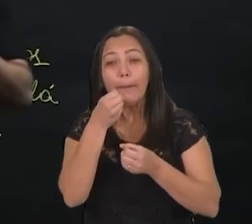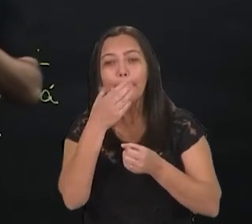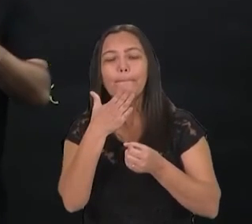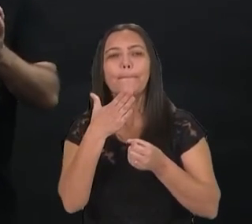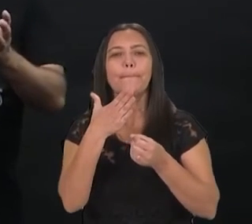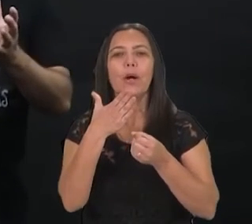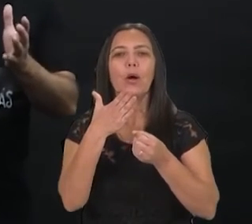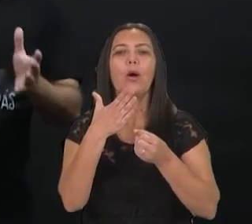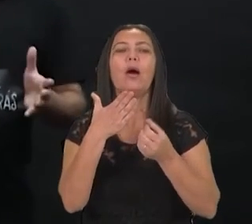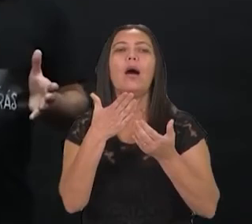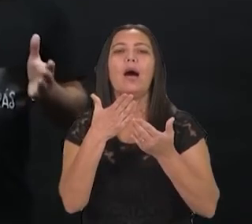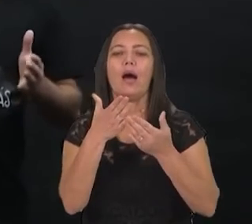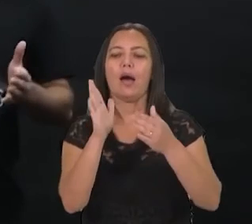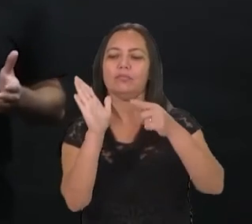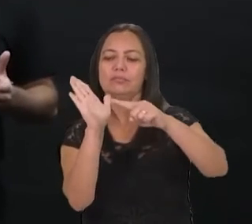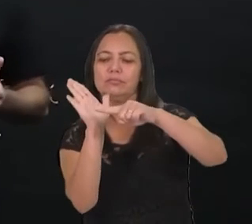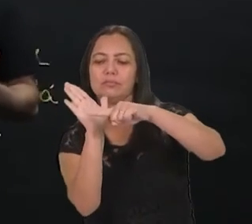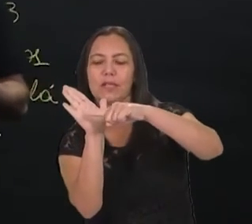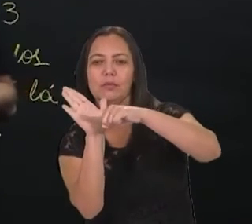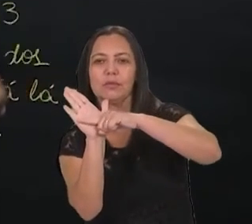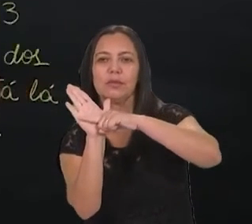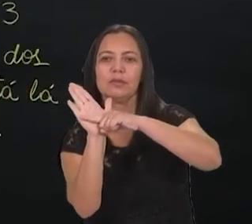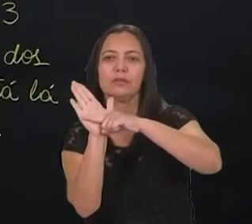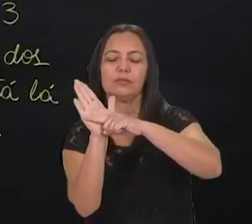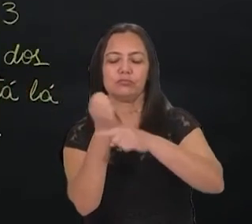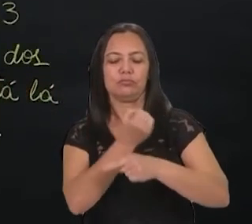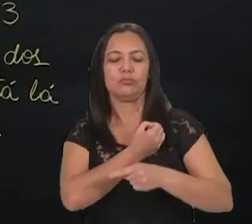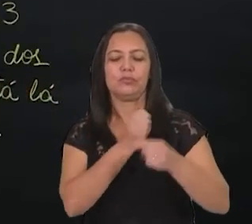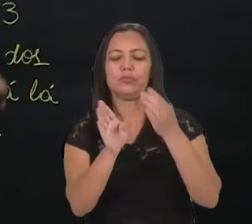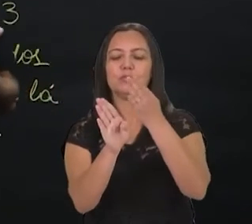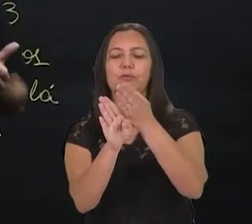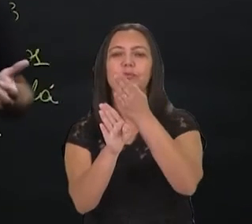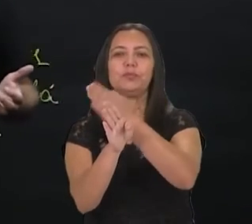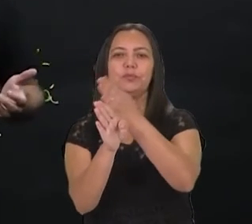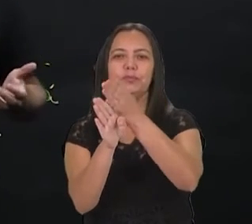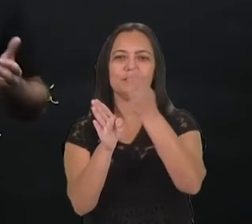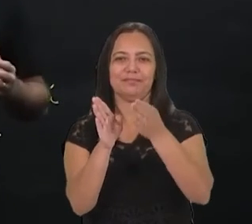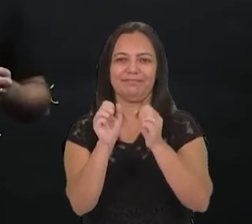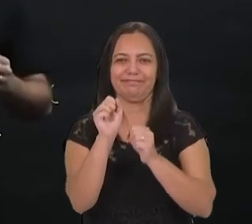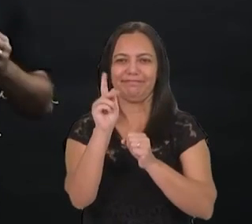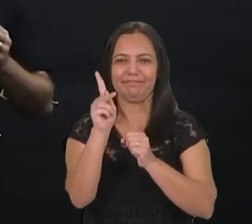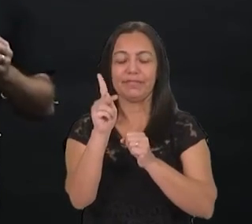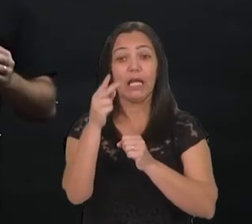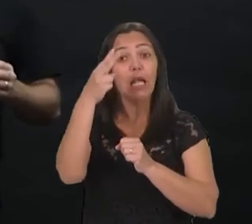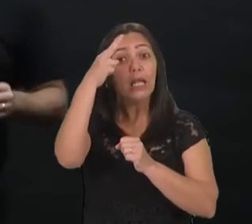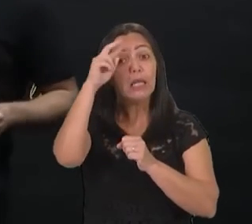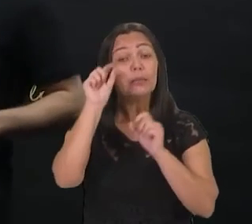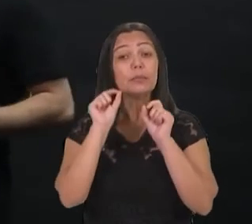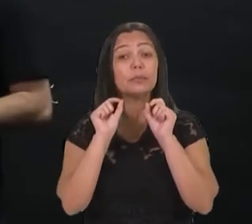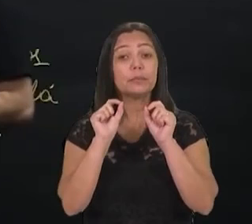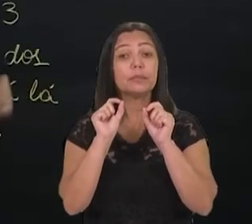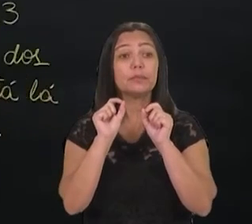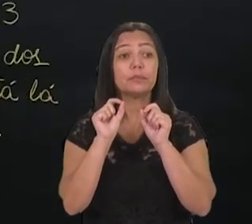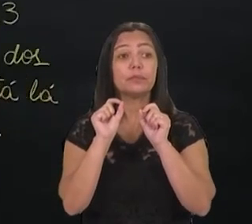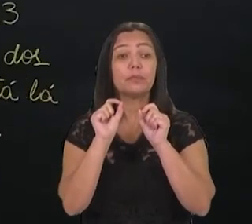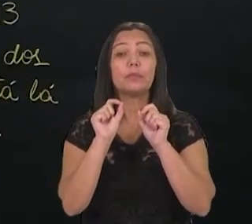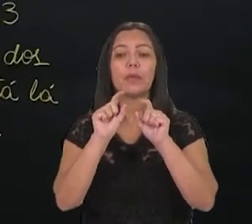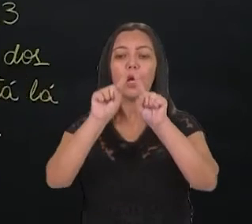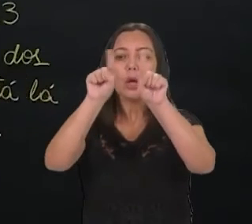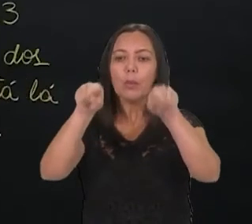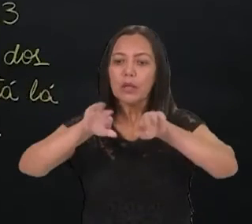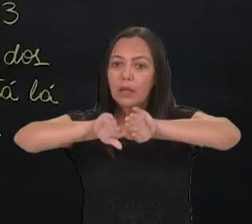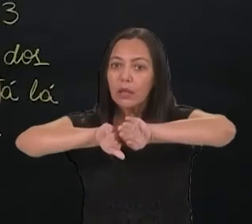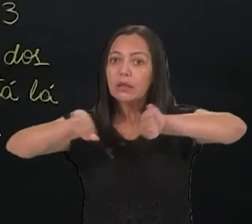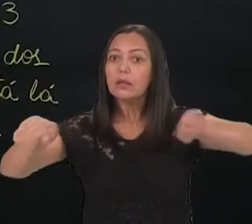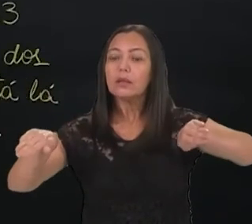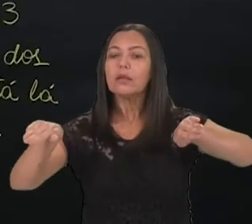né, a operação da subtração entre números inteiros quaisquer, ok? Lembrando que, para você eliminar